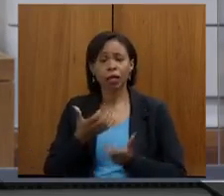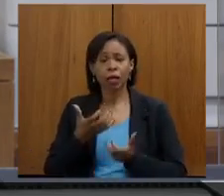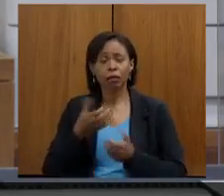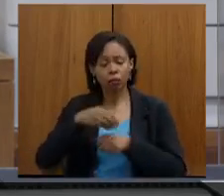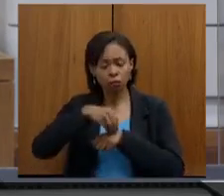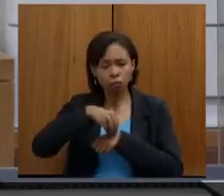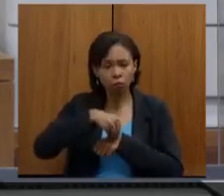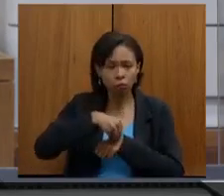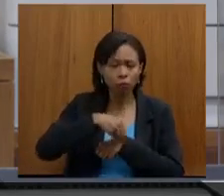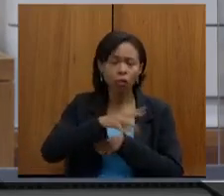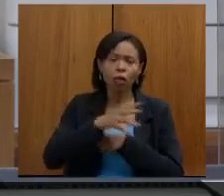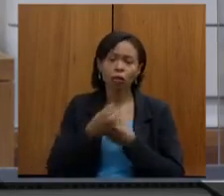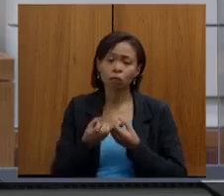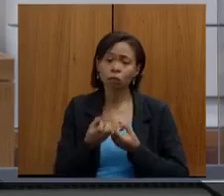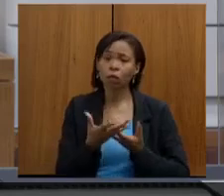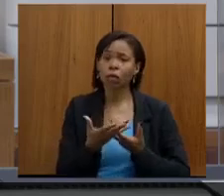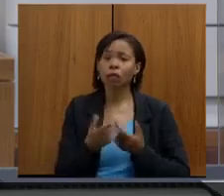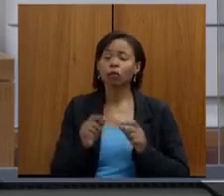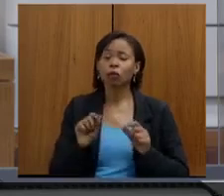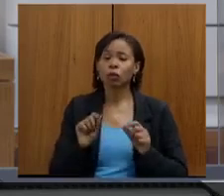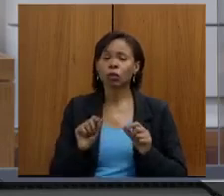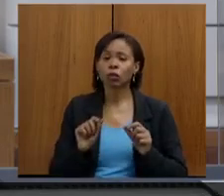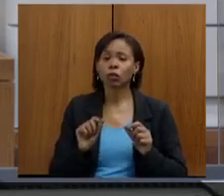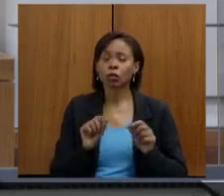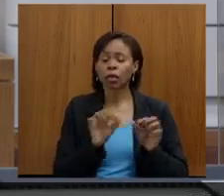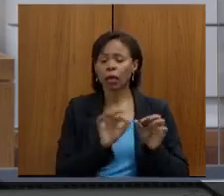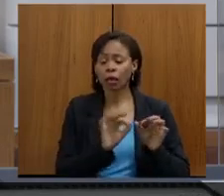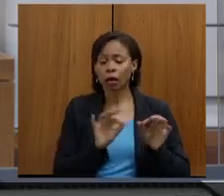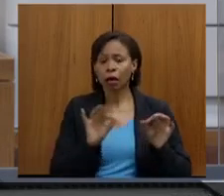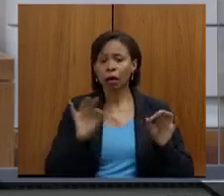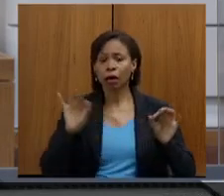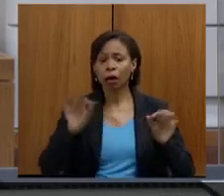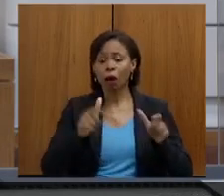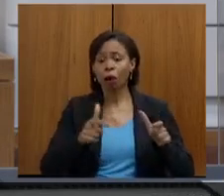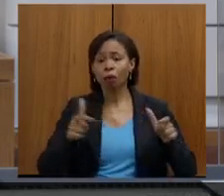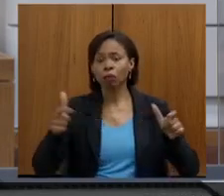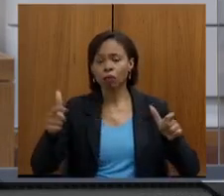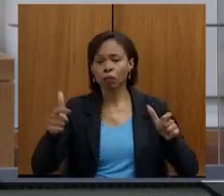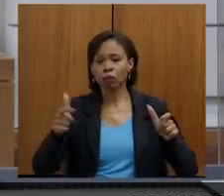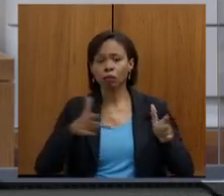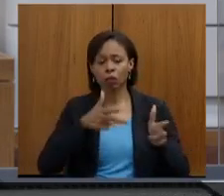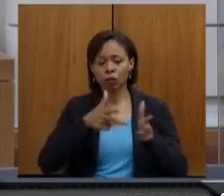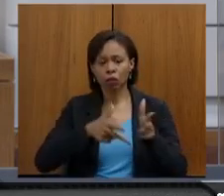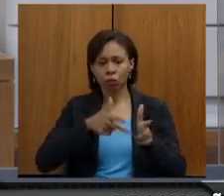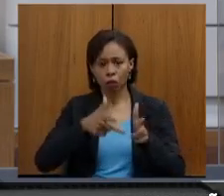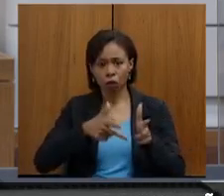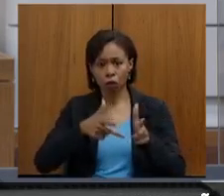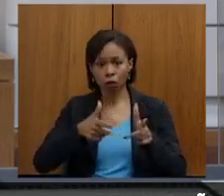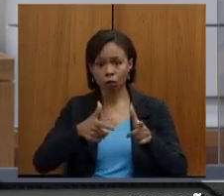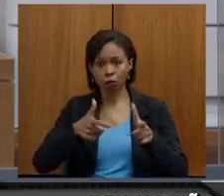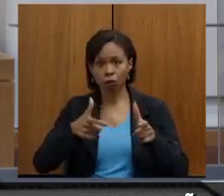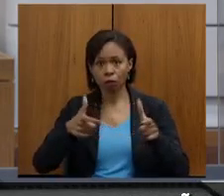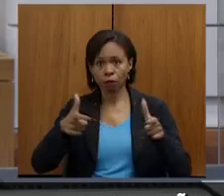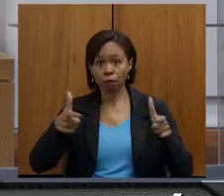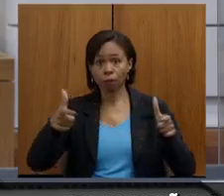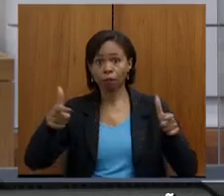para a questão da Ampliação das ferrovias no estado de Minas Gerais é um é uma ampliação sim violento